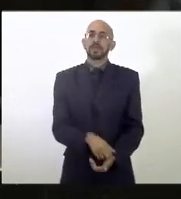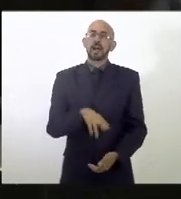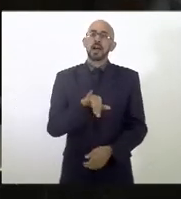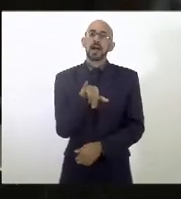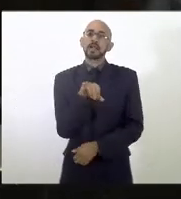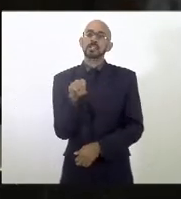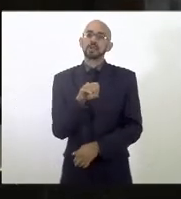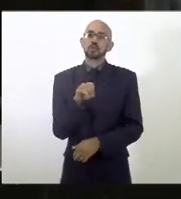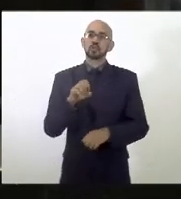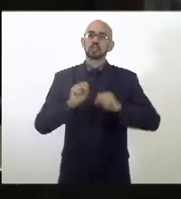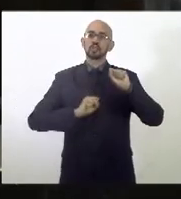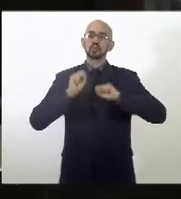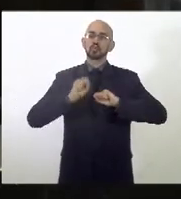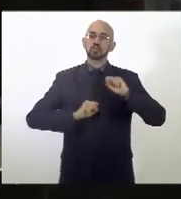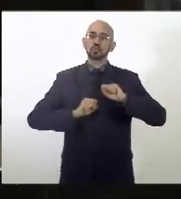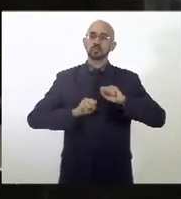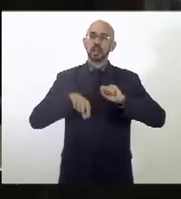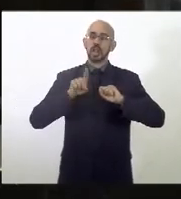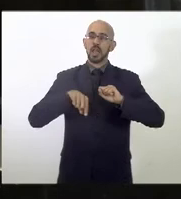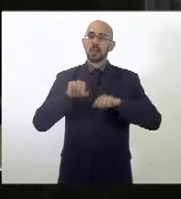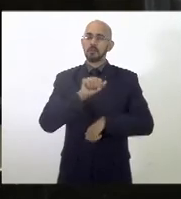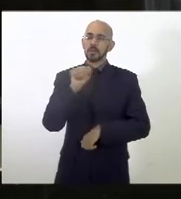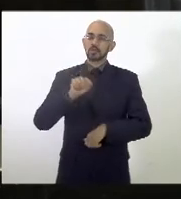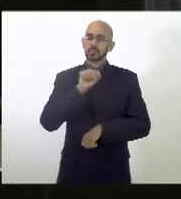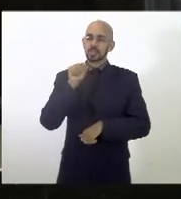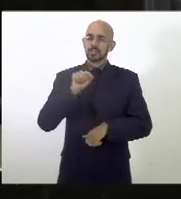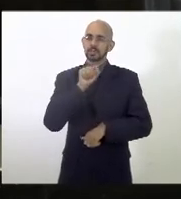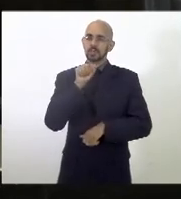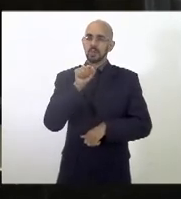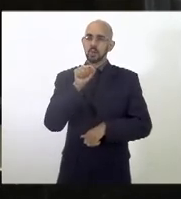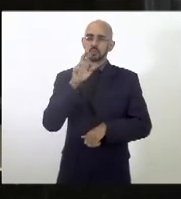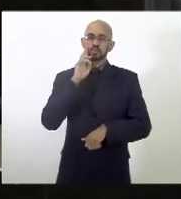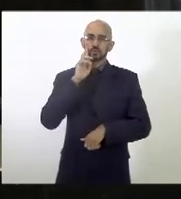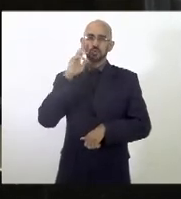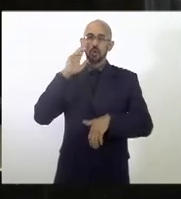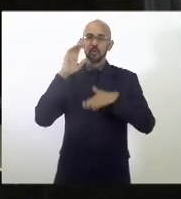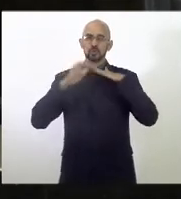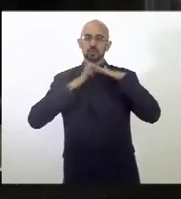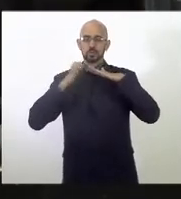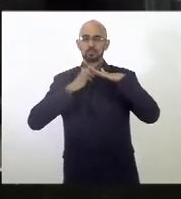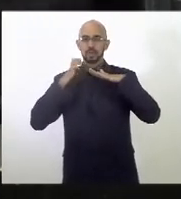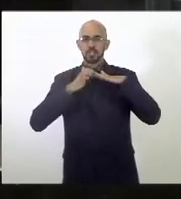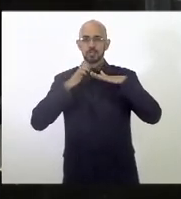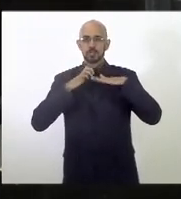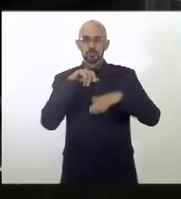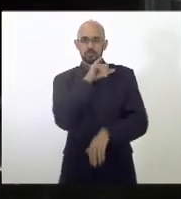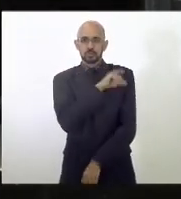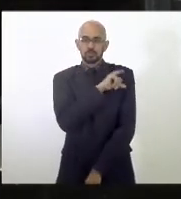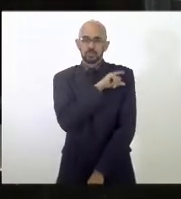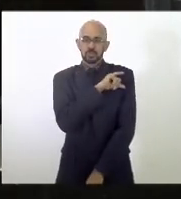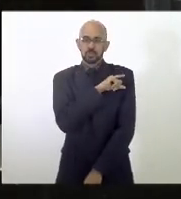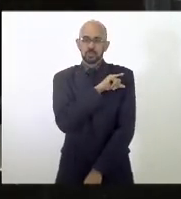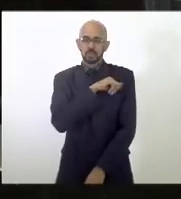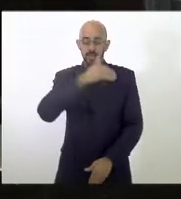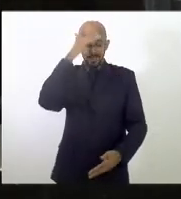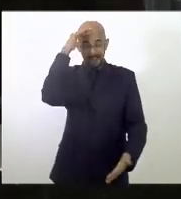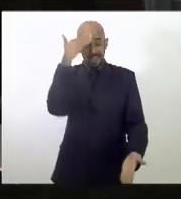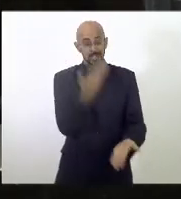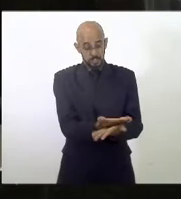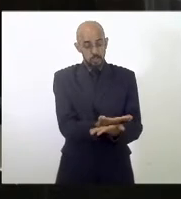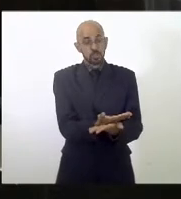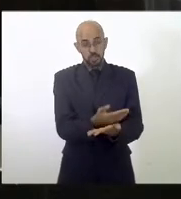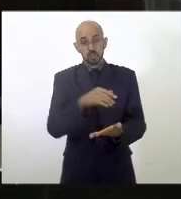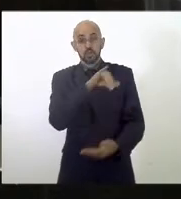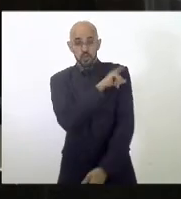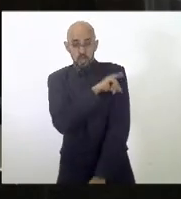uma entidade, é uma associação de empresários industriais do Rio de Janeiro, que acredito que o Rio de Janeiro tem